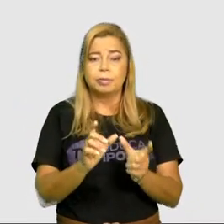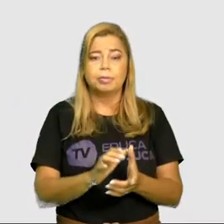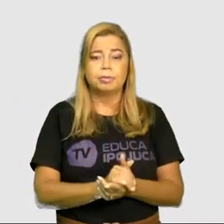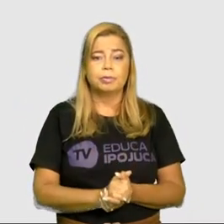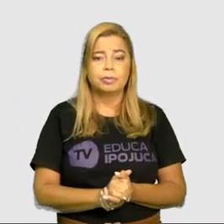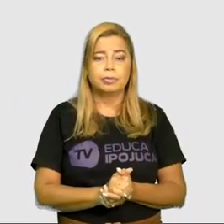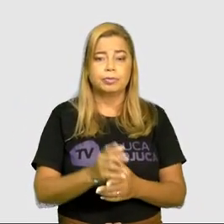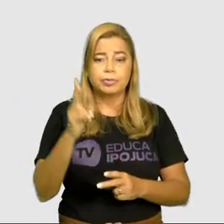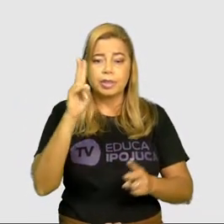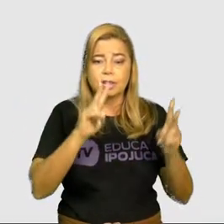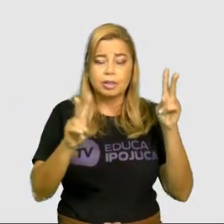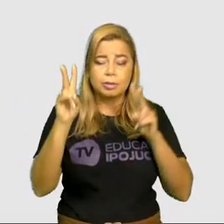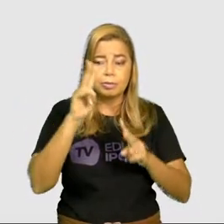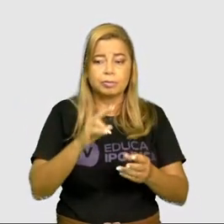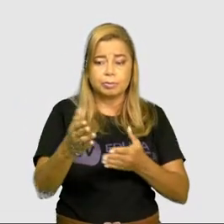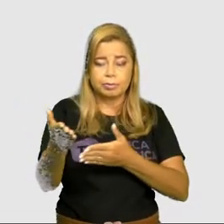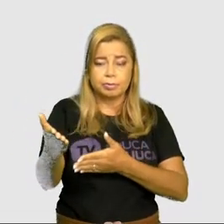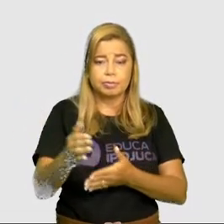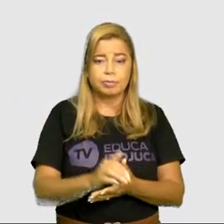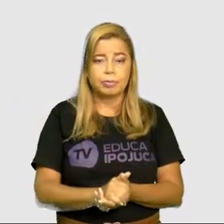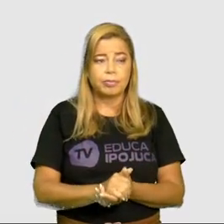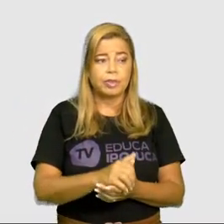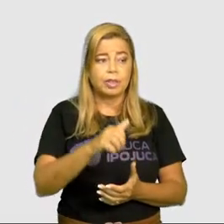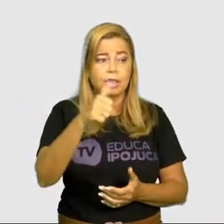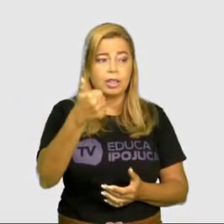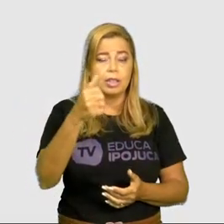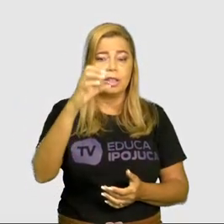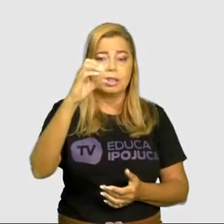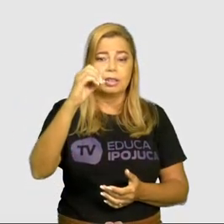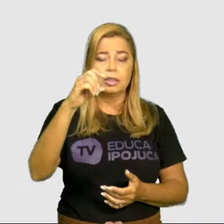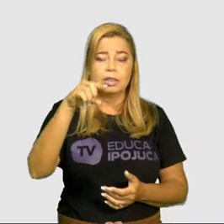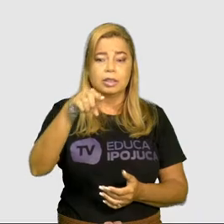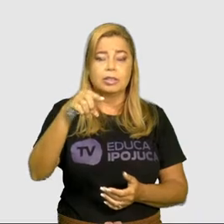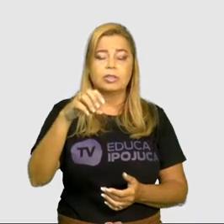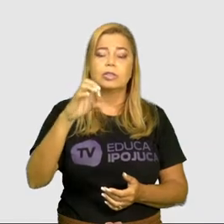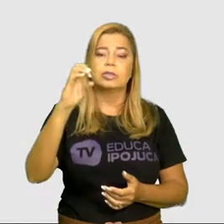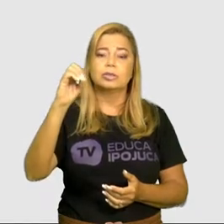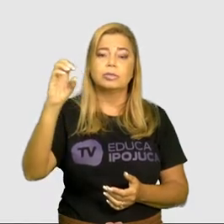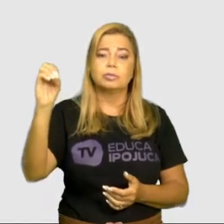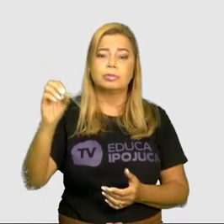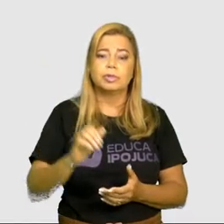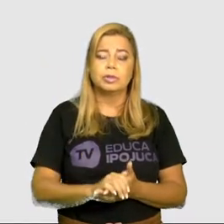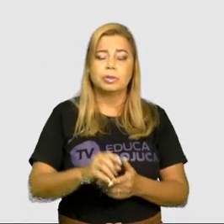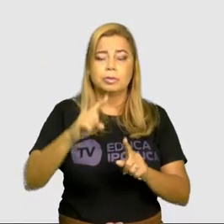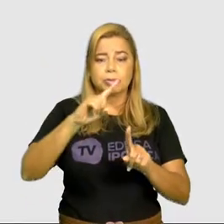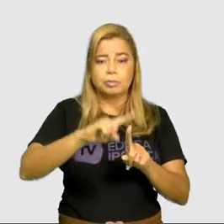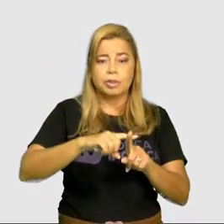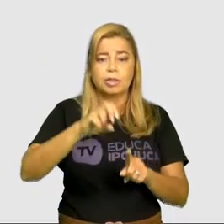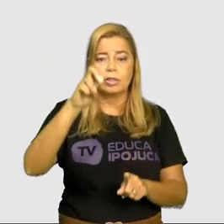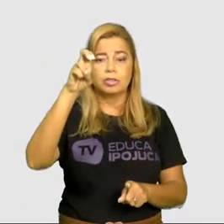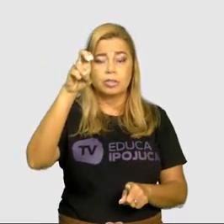você observar você tem 10 mil mais cinco mil a gente tem